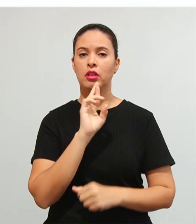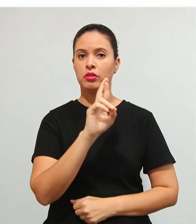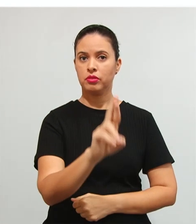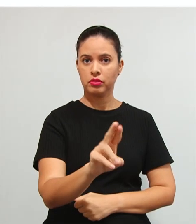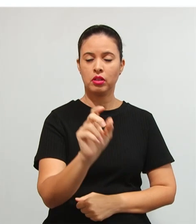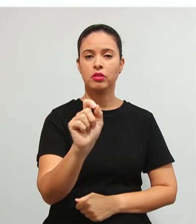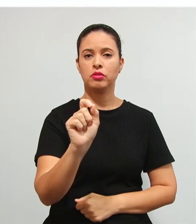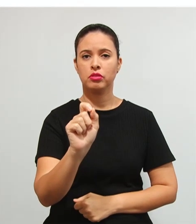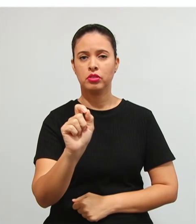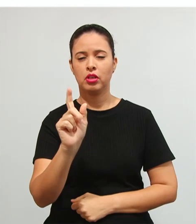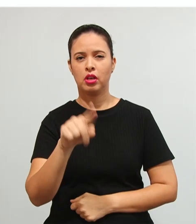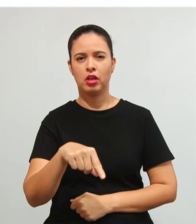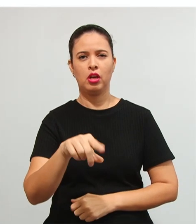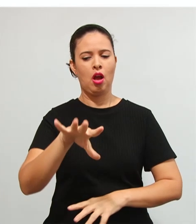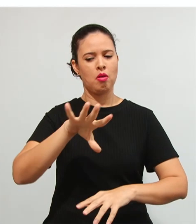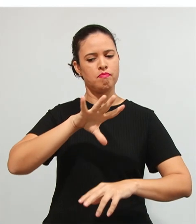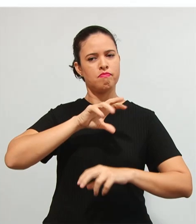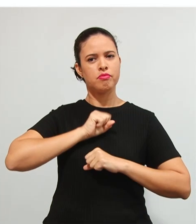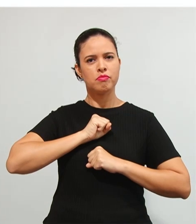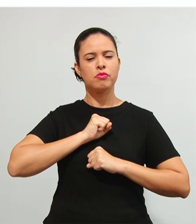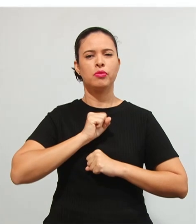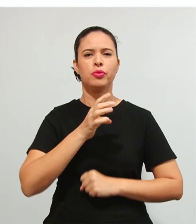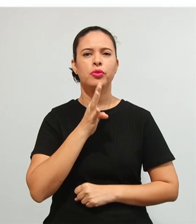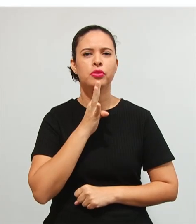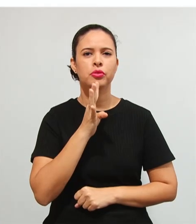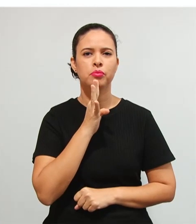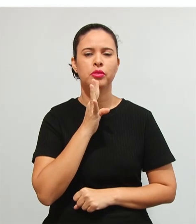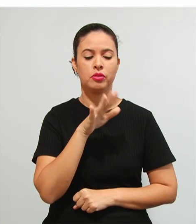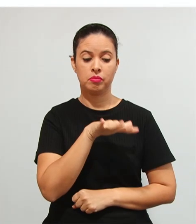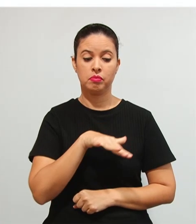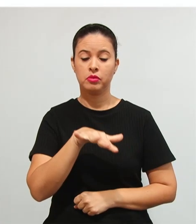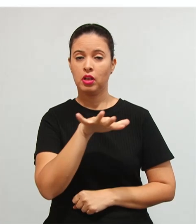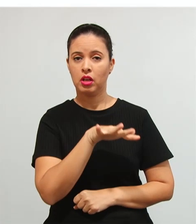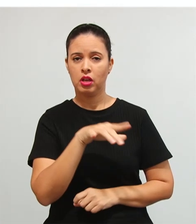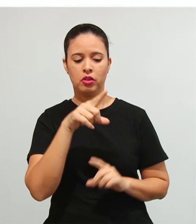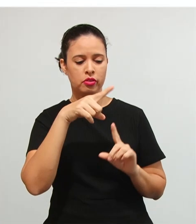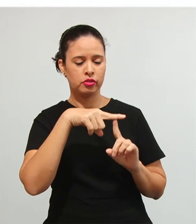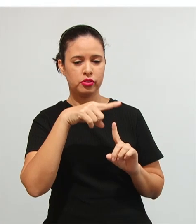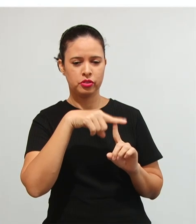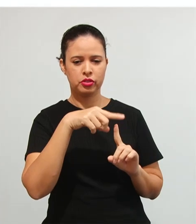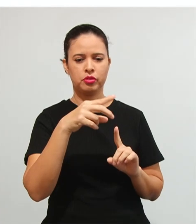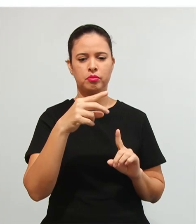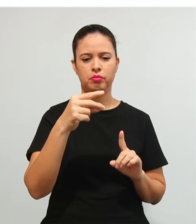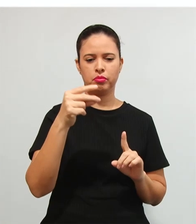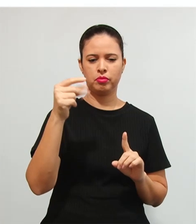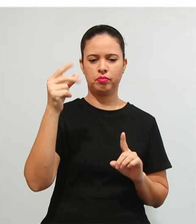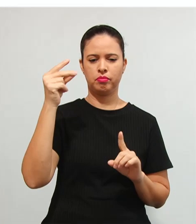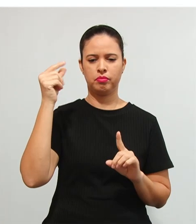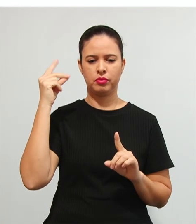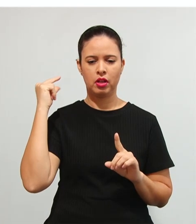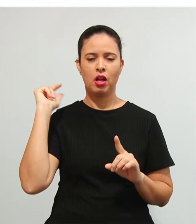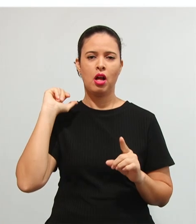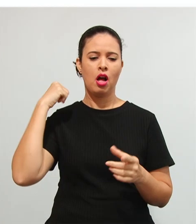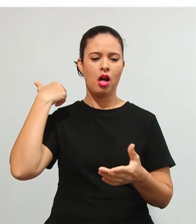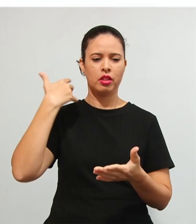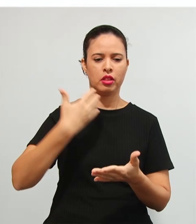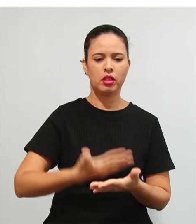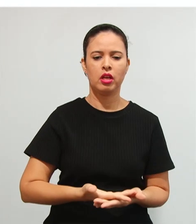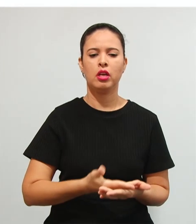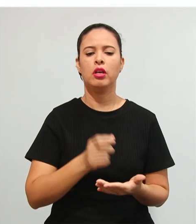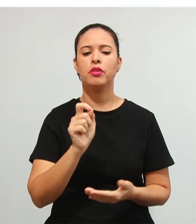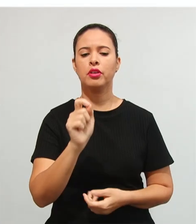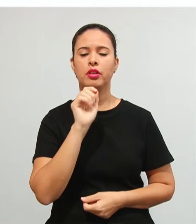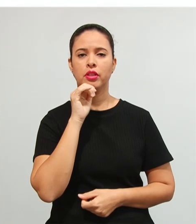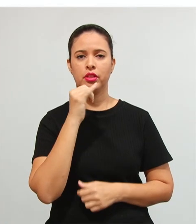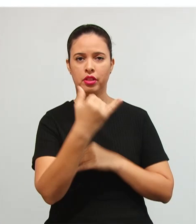resultado do domínio de conhecimento da natureza, desde os tipos de Gutenberg até a internet, possibilitando,